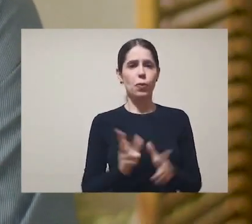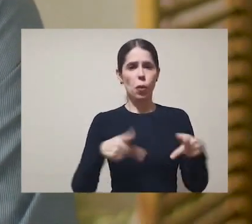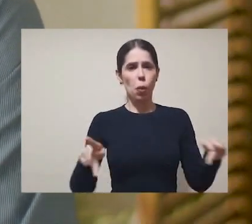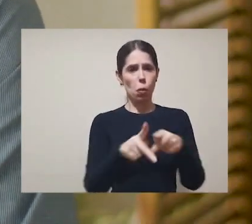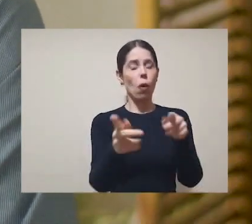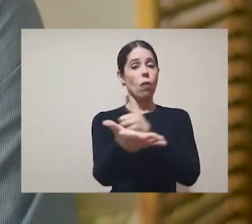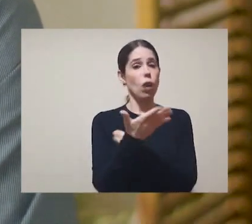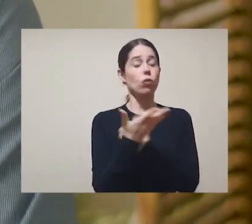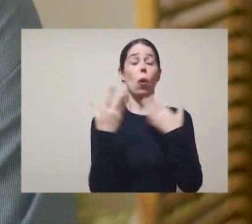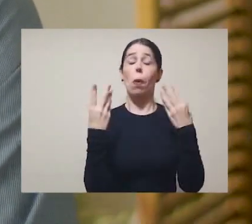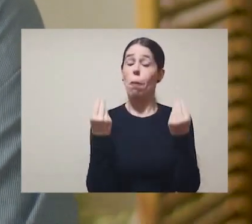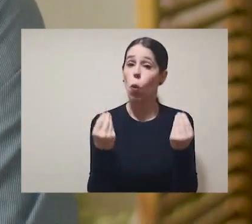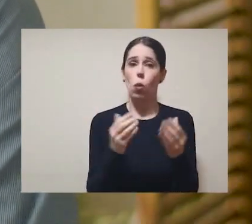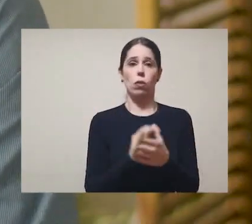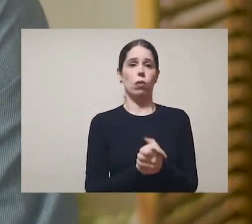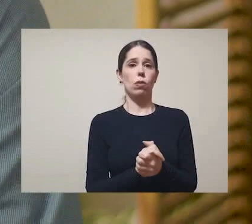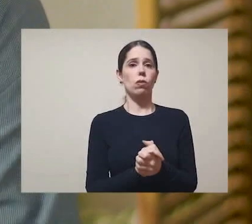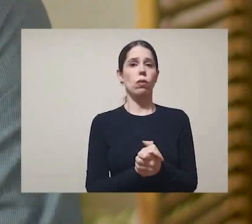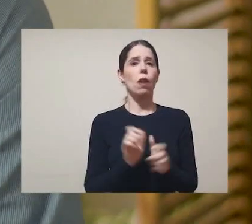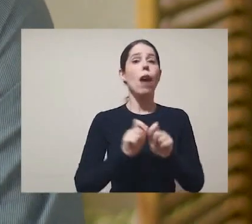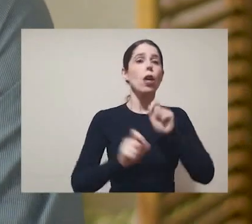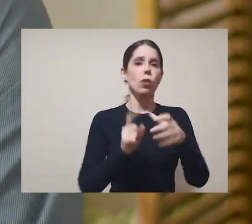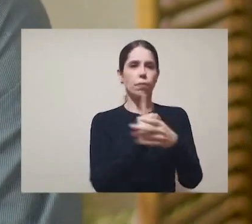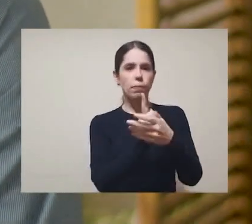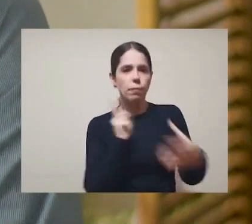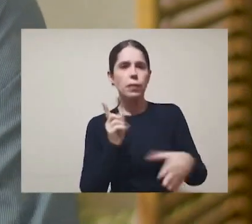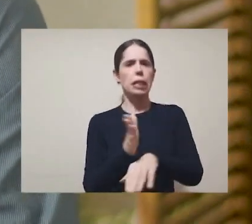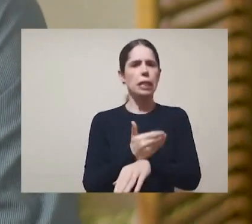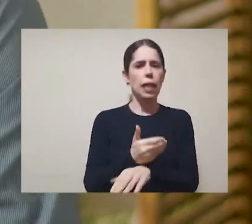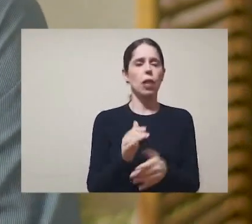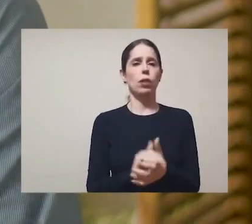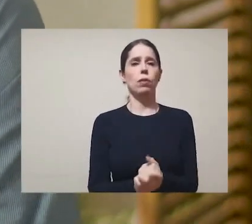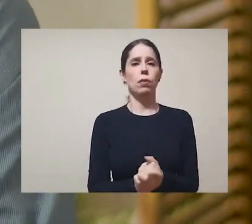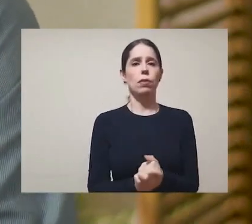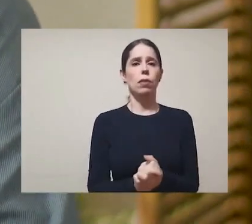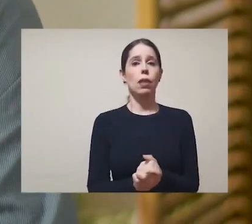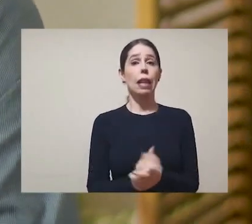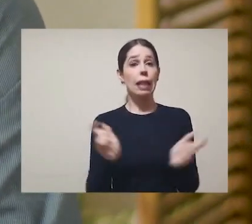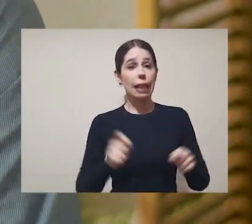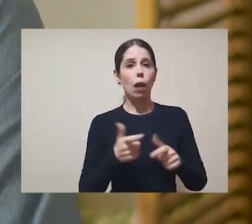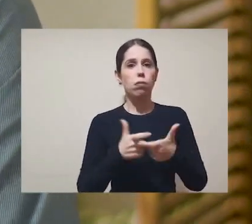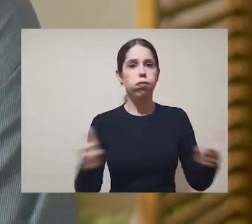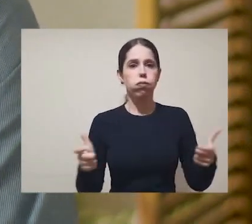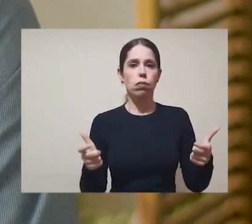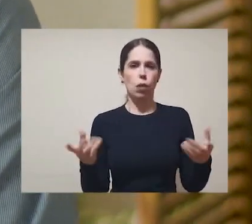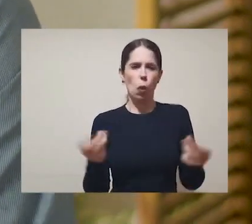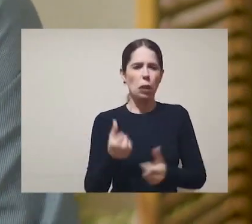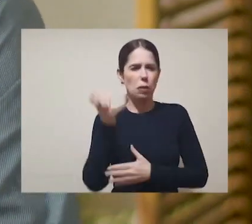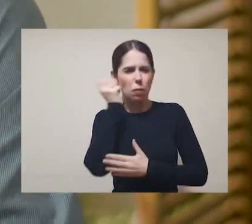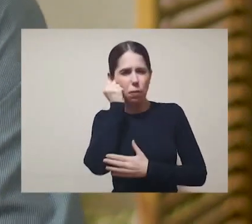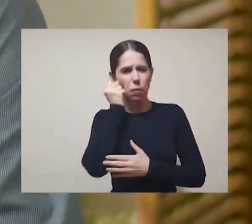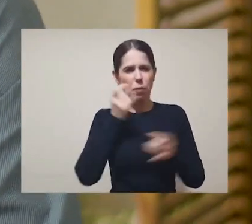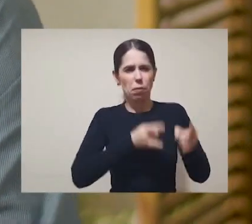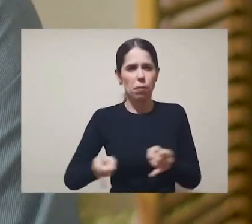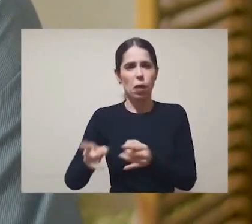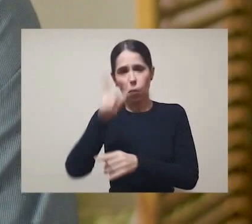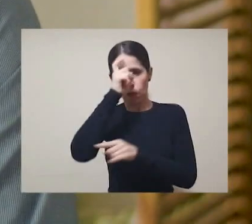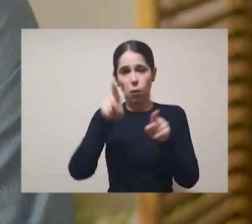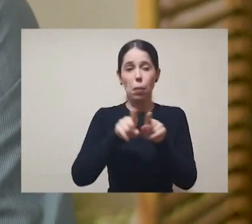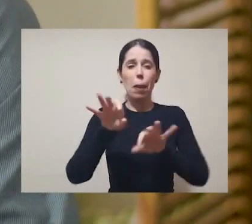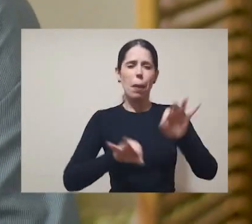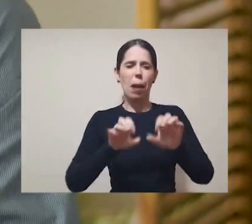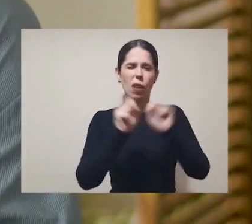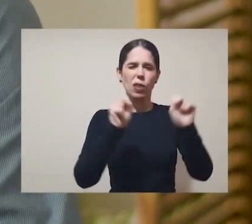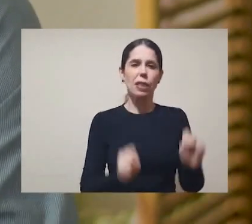sabemos tudo. A população ajudou, e muito, fazendo o distanciamento social cedo, o que nos permitiu ampliar os